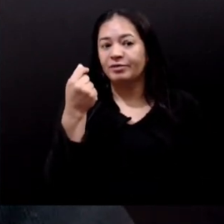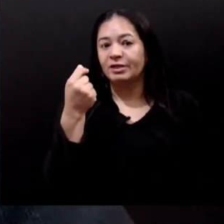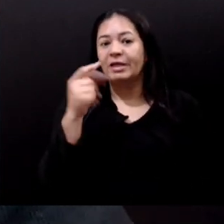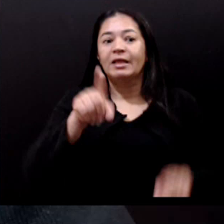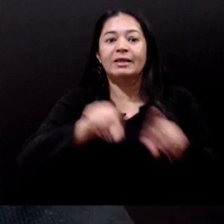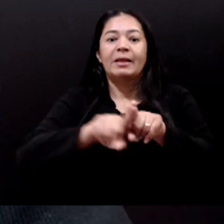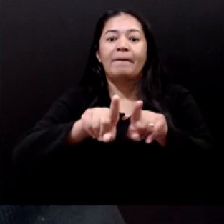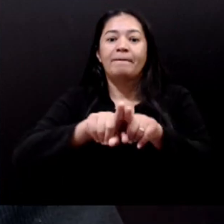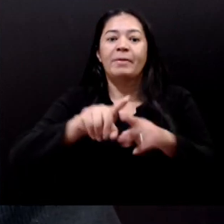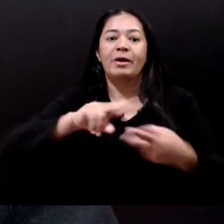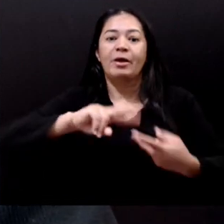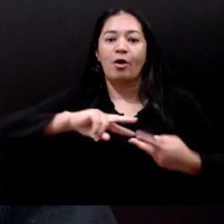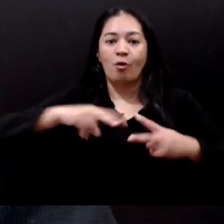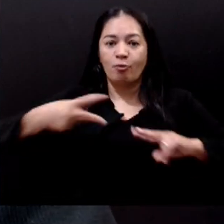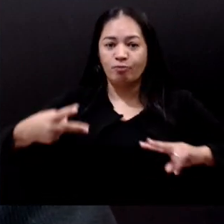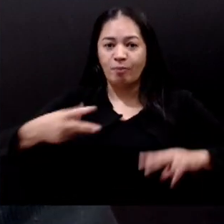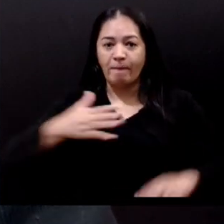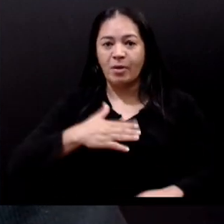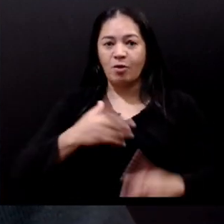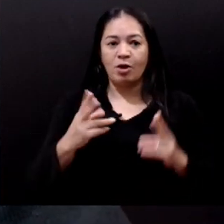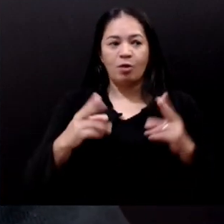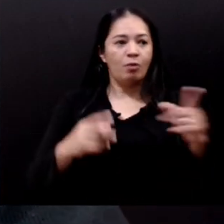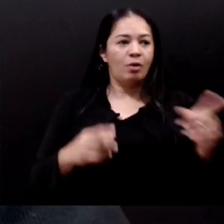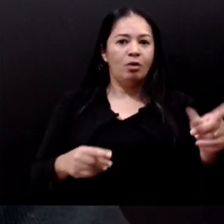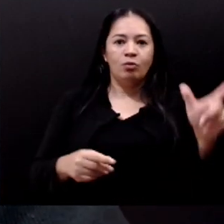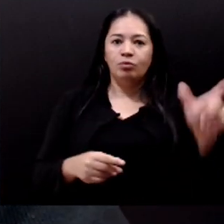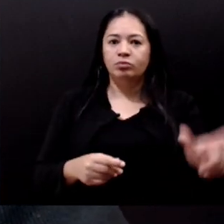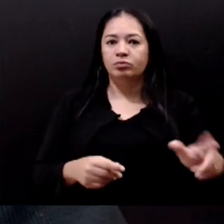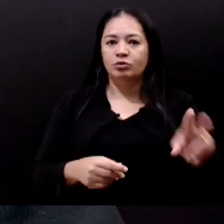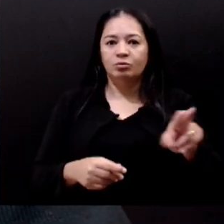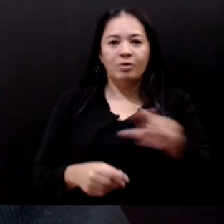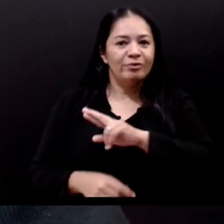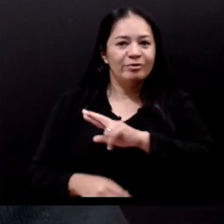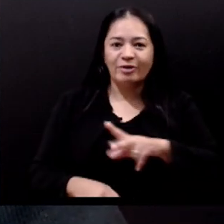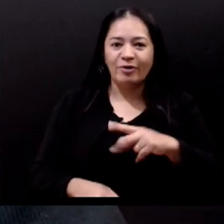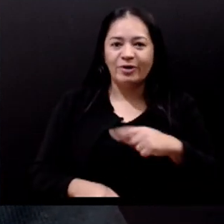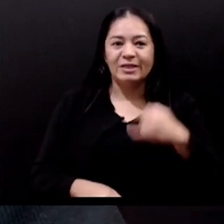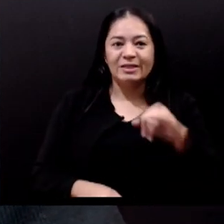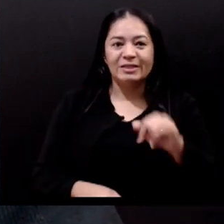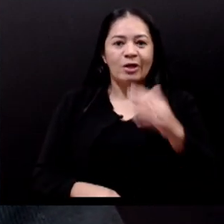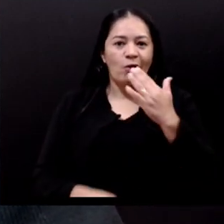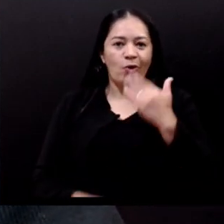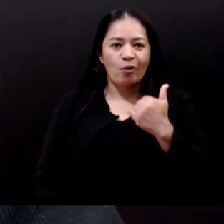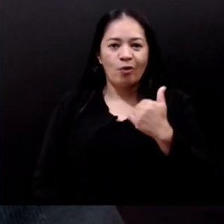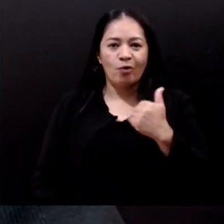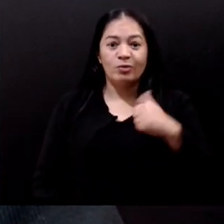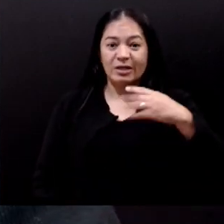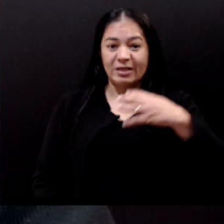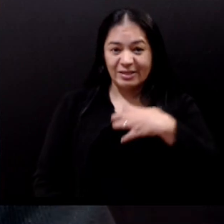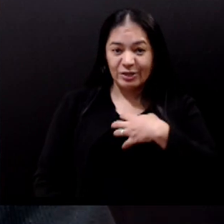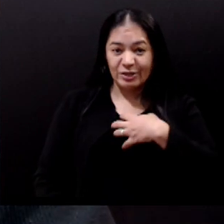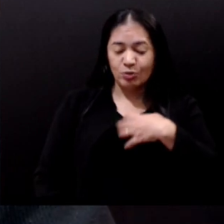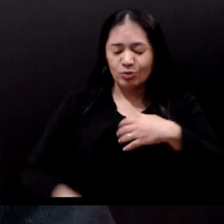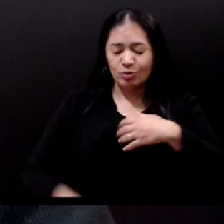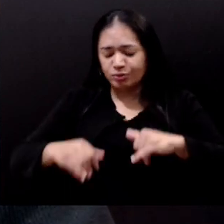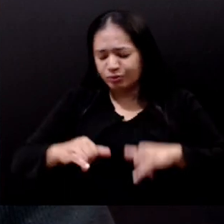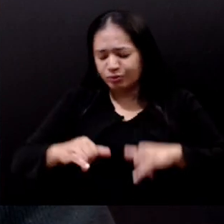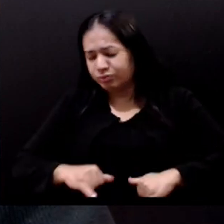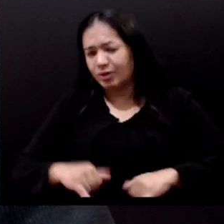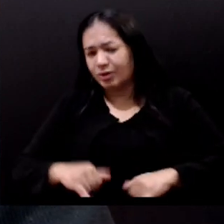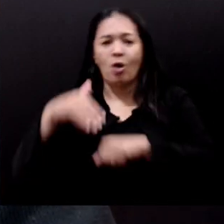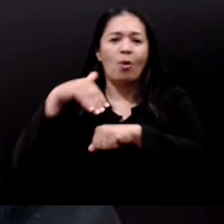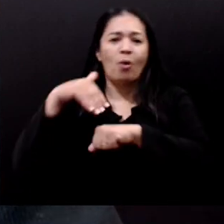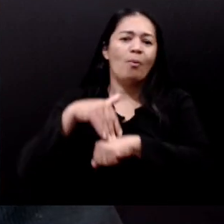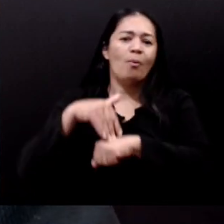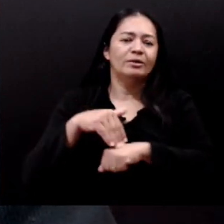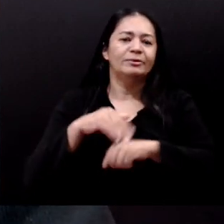biotipo meu não é o mesmo do meu irmão, então, uhum. quando eu como aquilo que me fez sofrer, né, que me traz culpa, isso